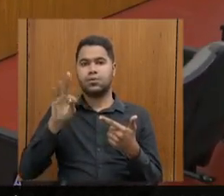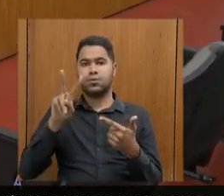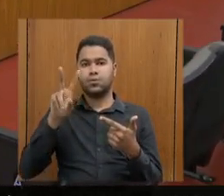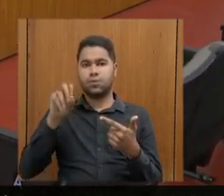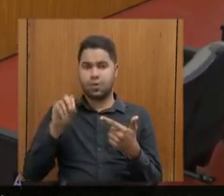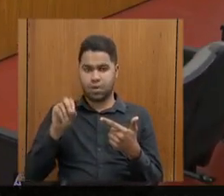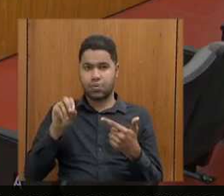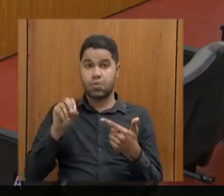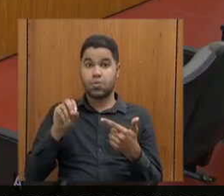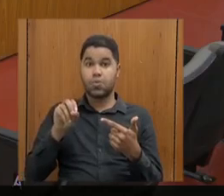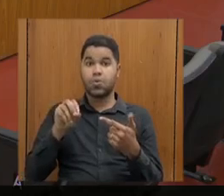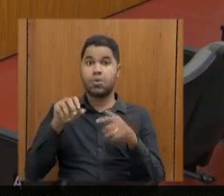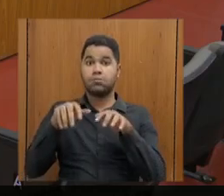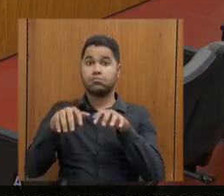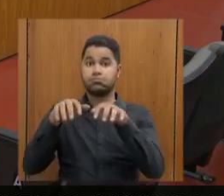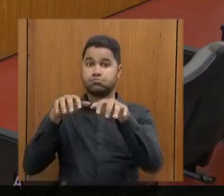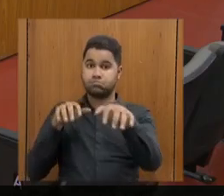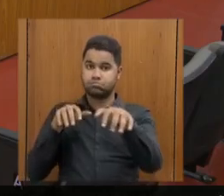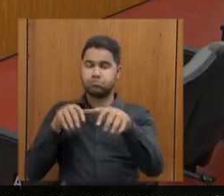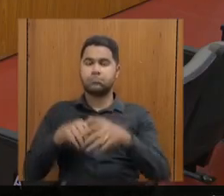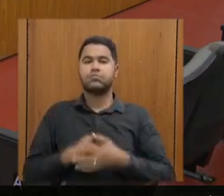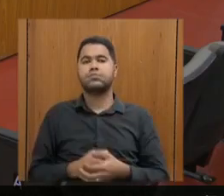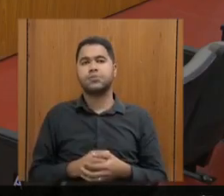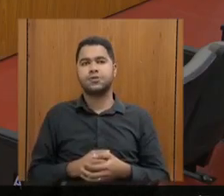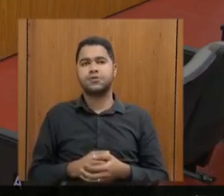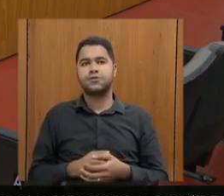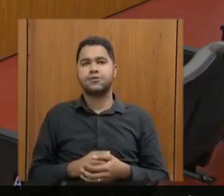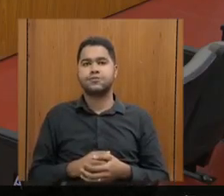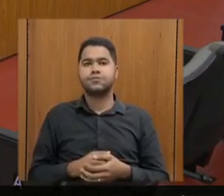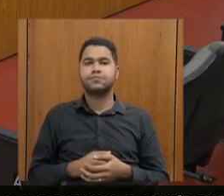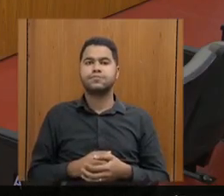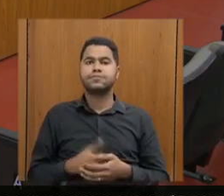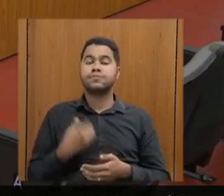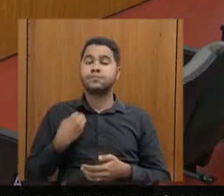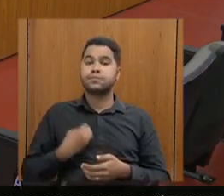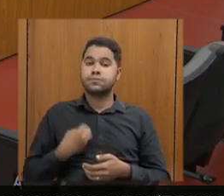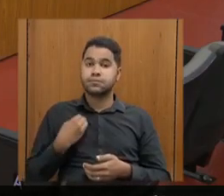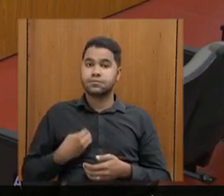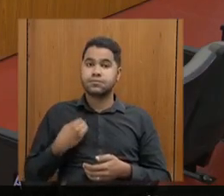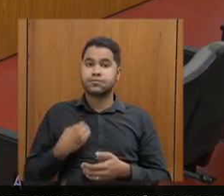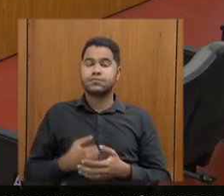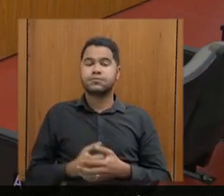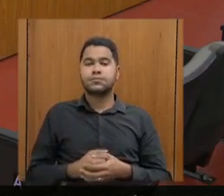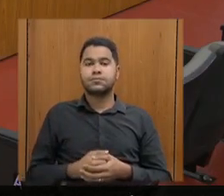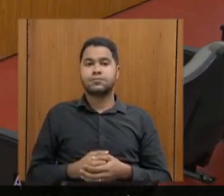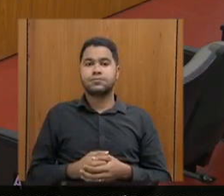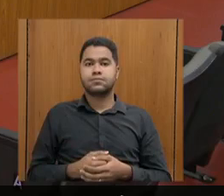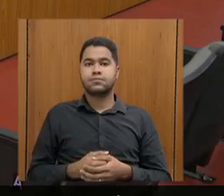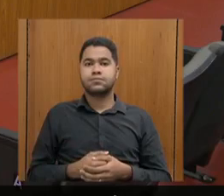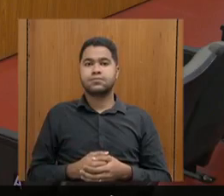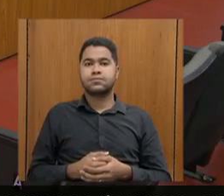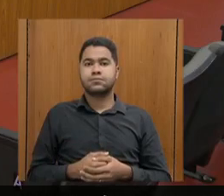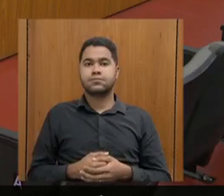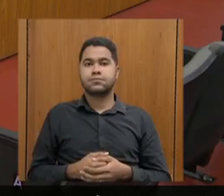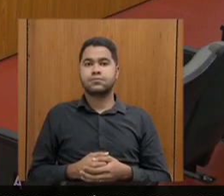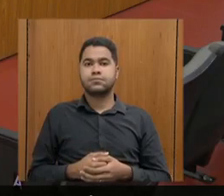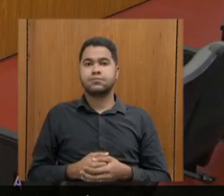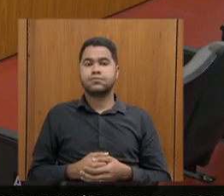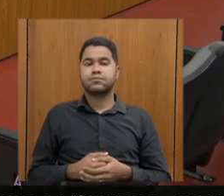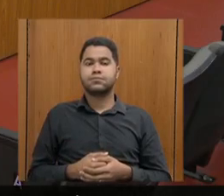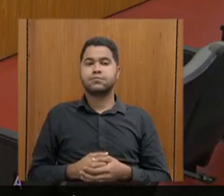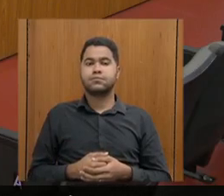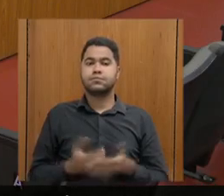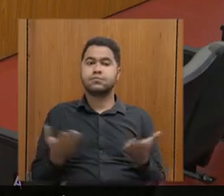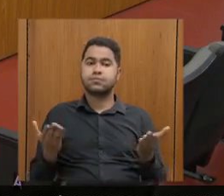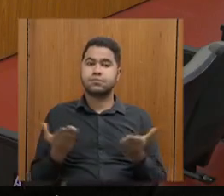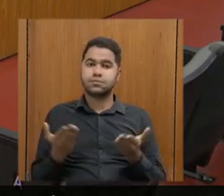Santana que está de forma remota com a sua participação com cedo